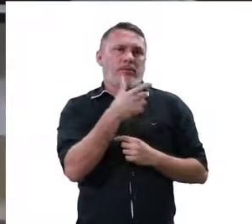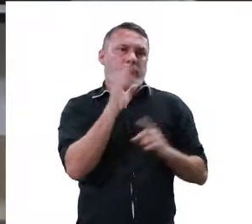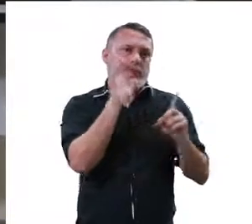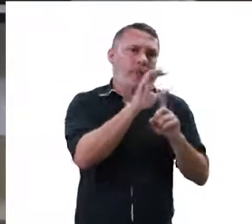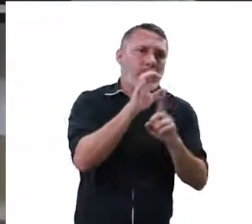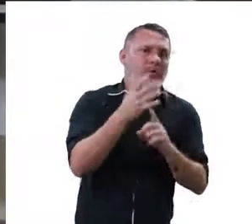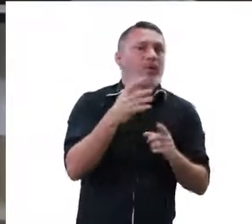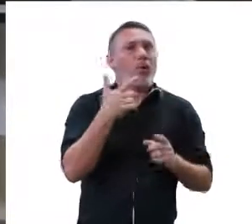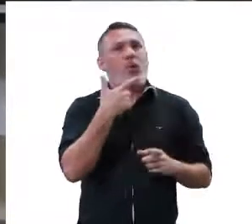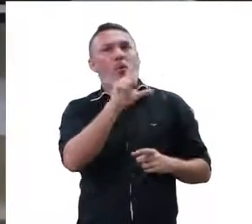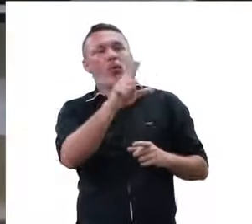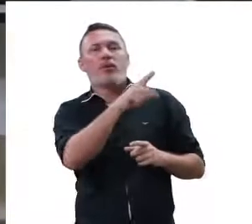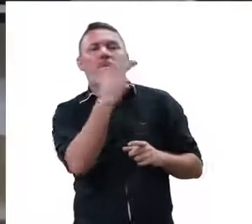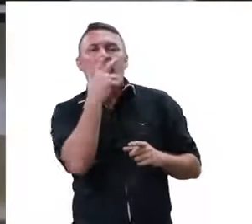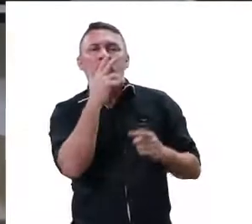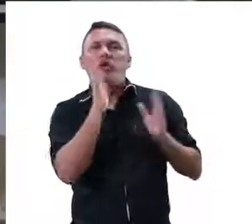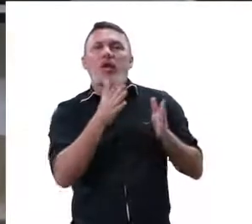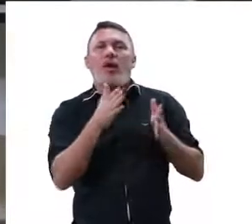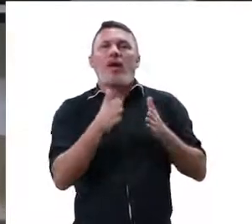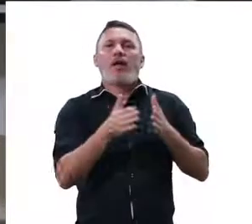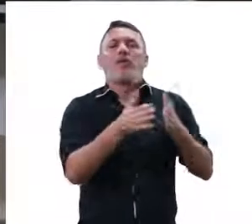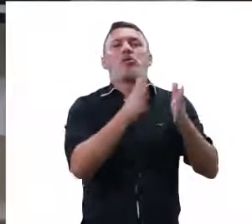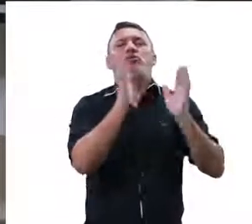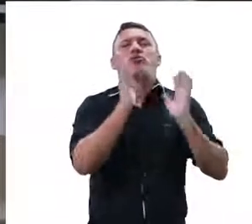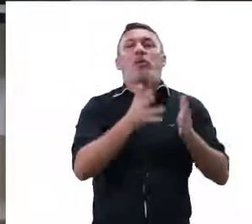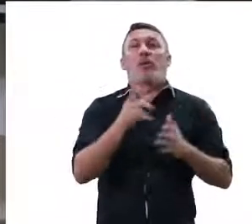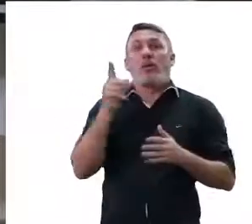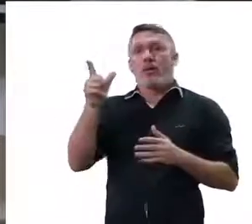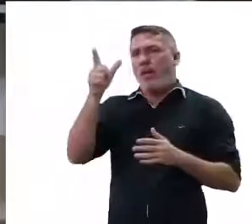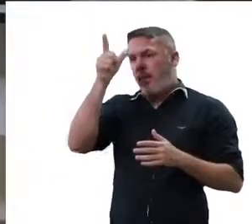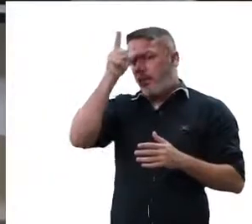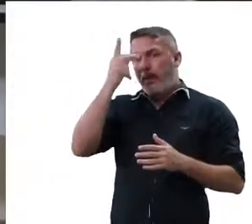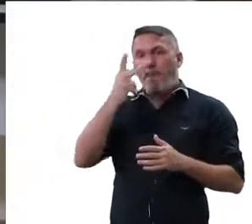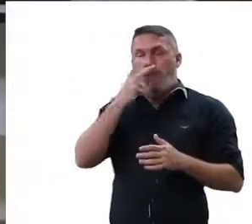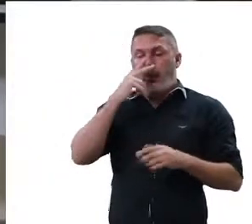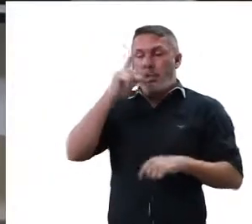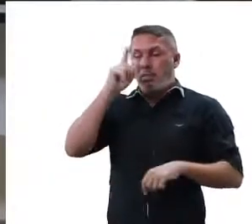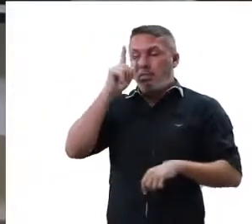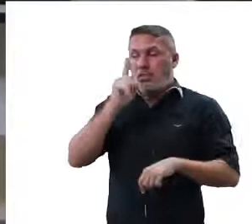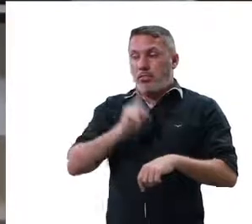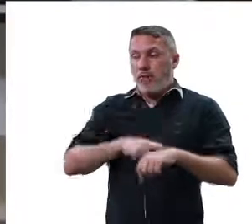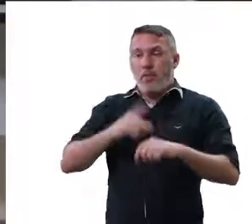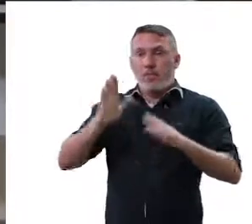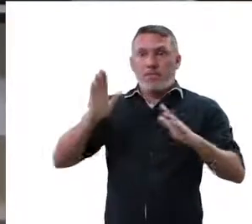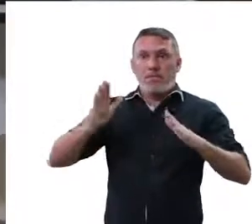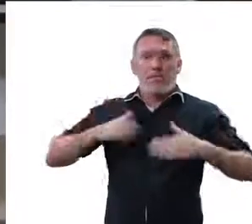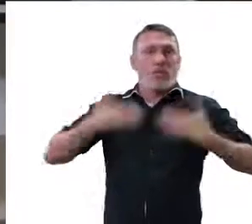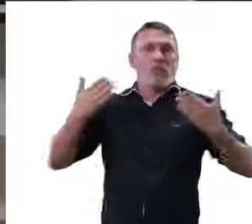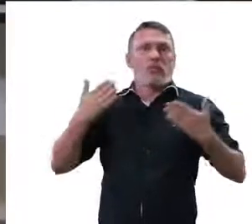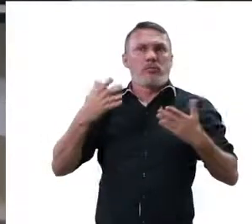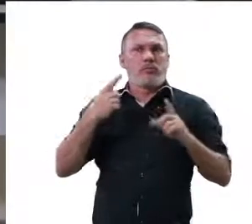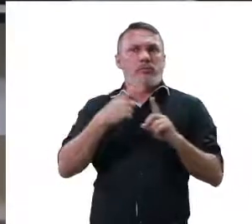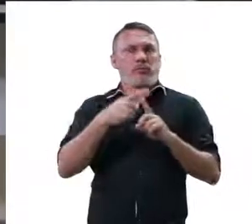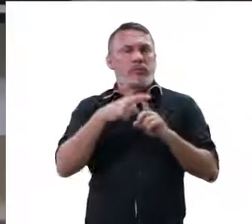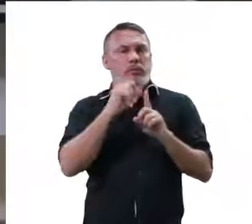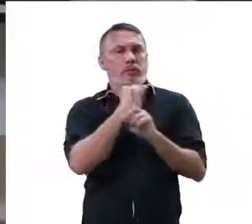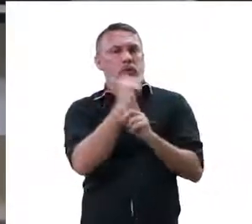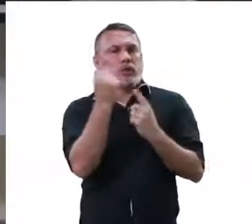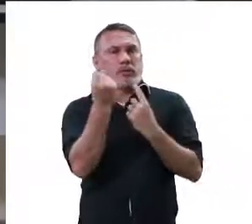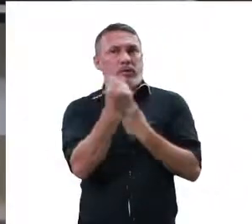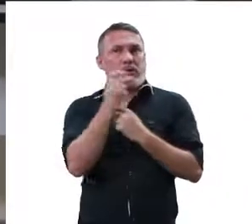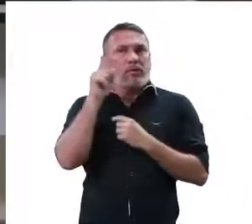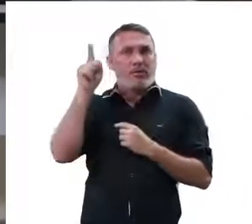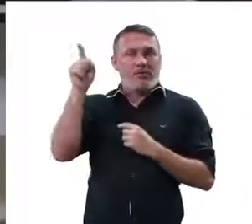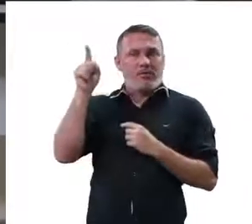religião calvinista, puritana, que já encaminhava para isso. A alemã não. A sociedade alemã ela tem